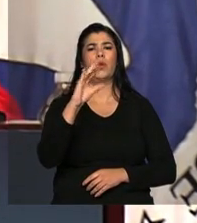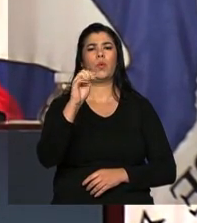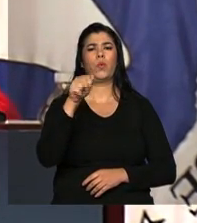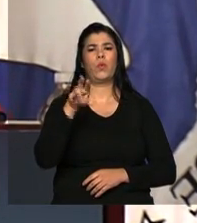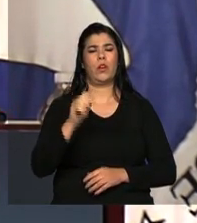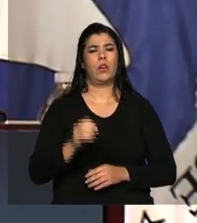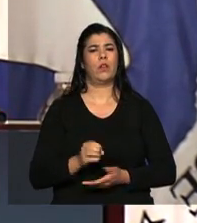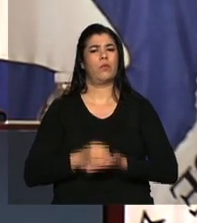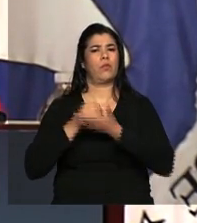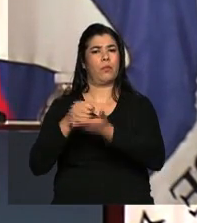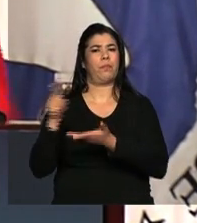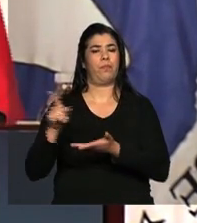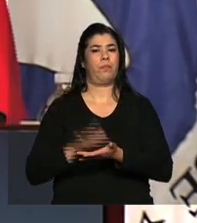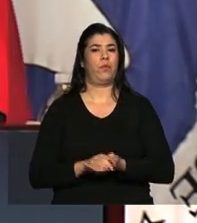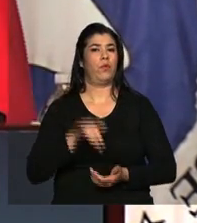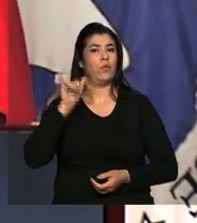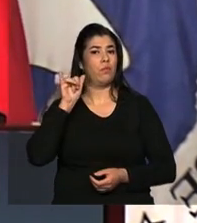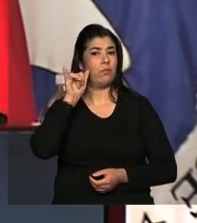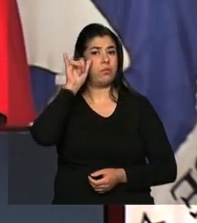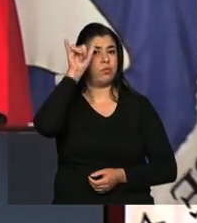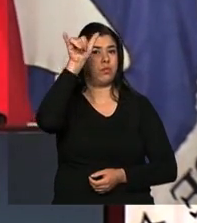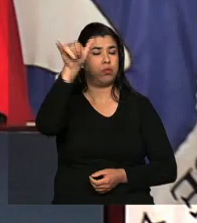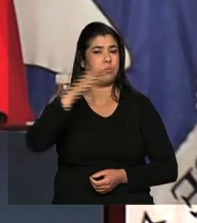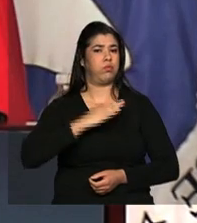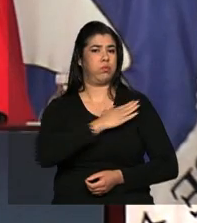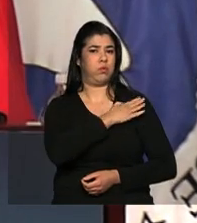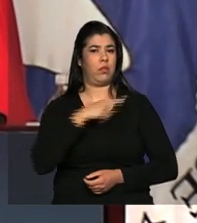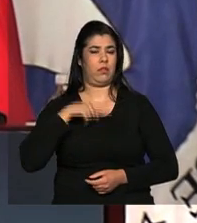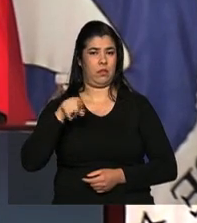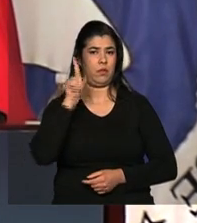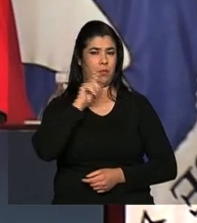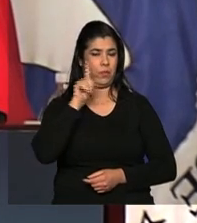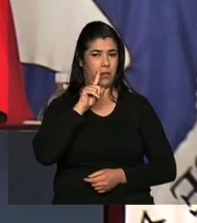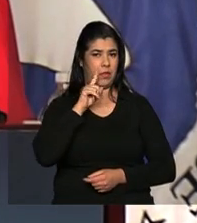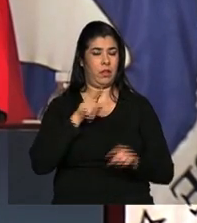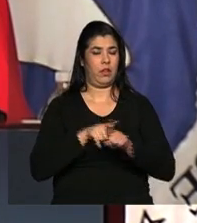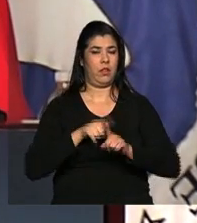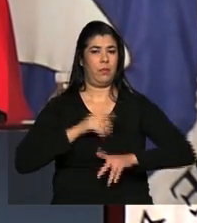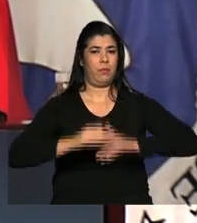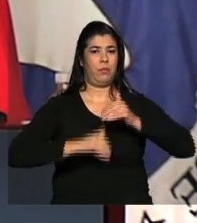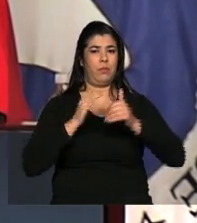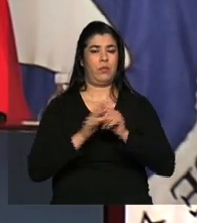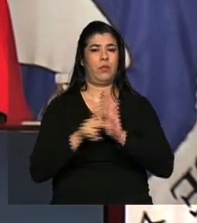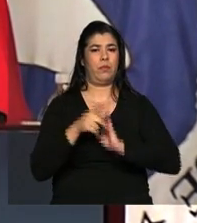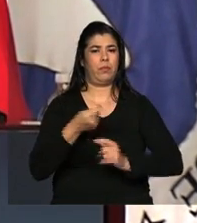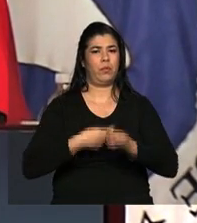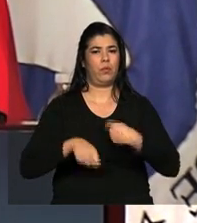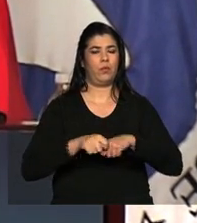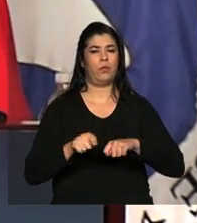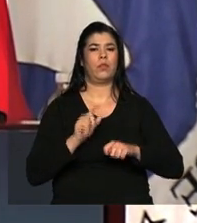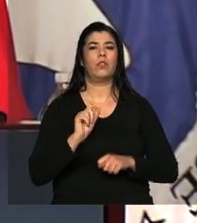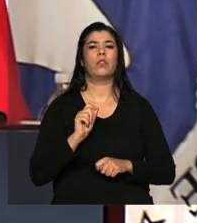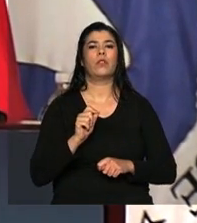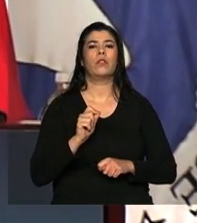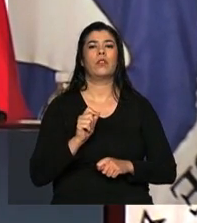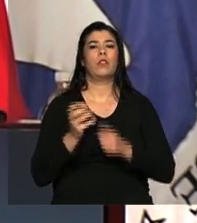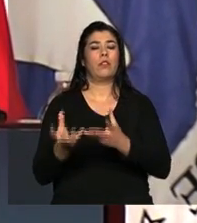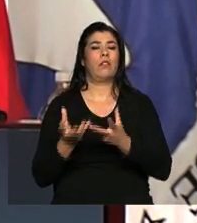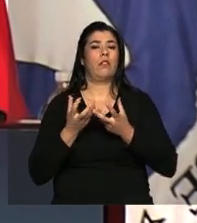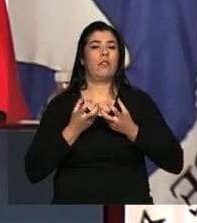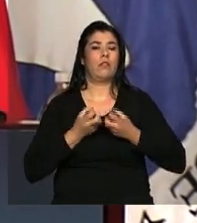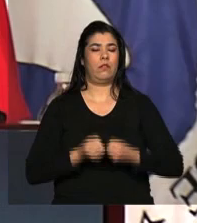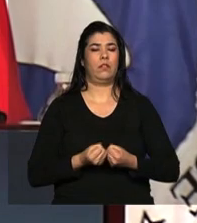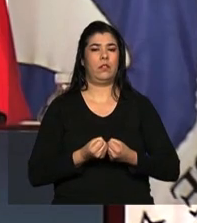Americana. Estamos ainda avançando nas negociações para adesão do Brasil